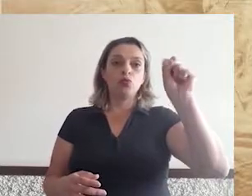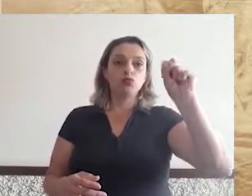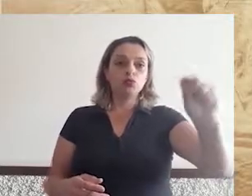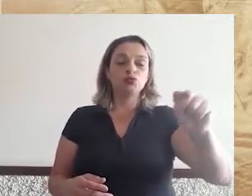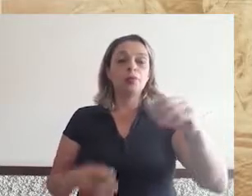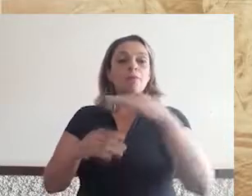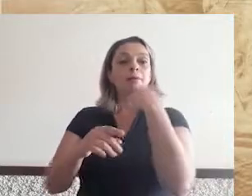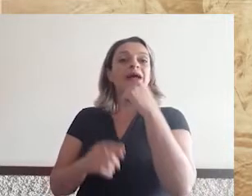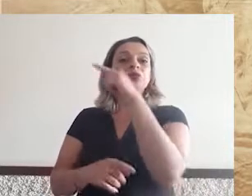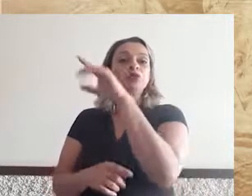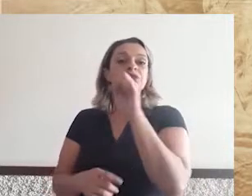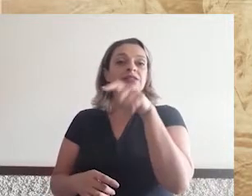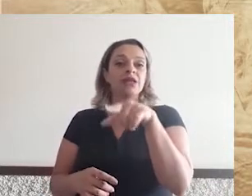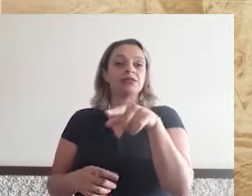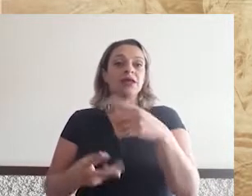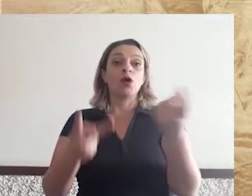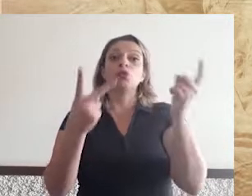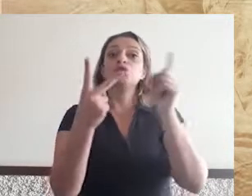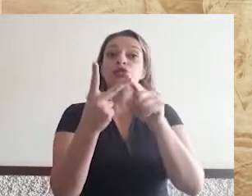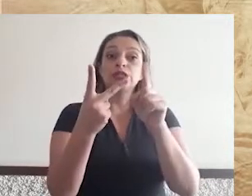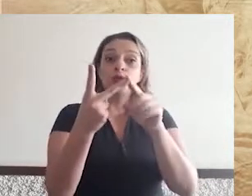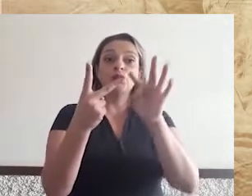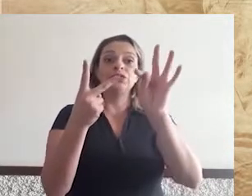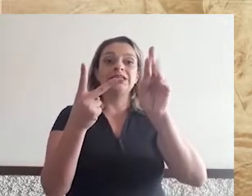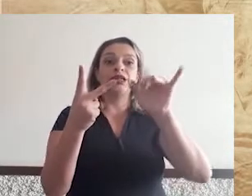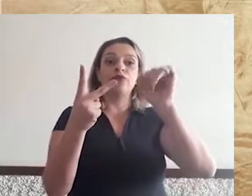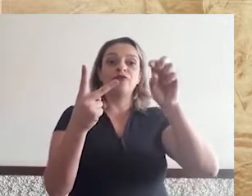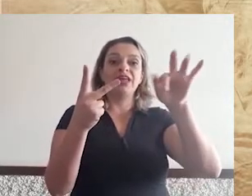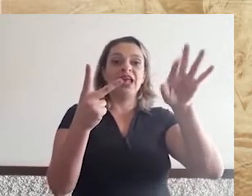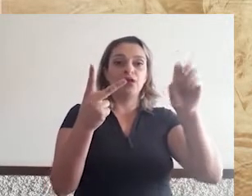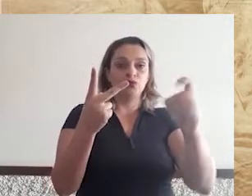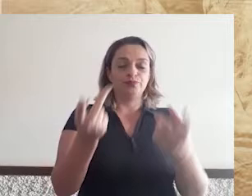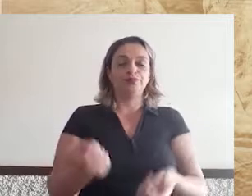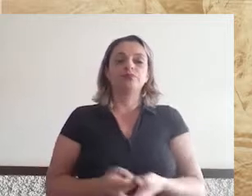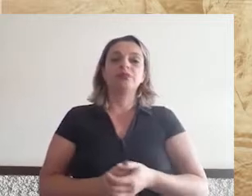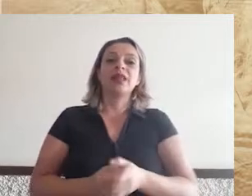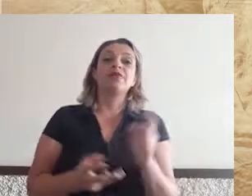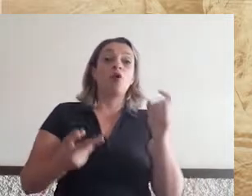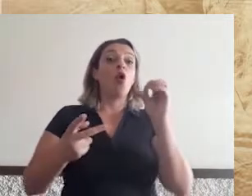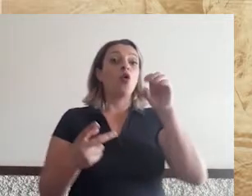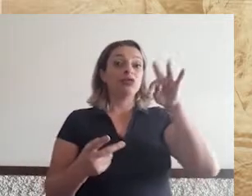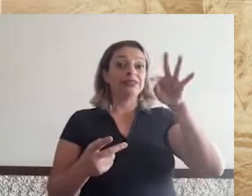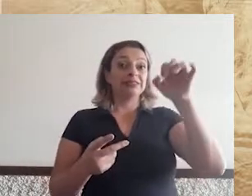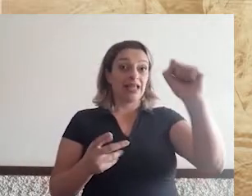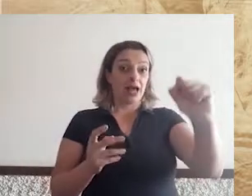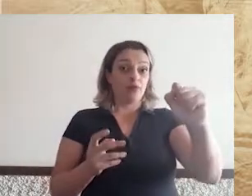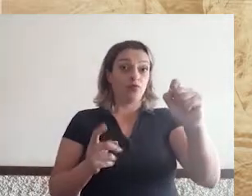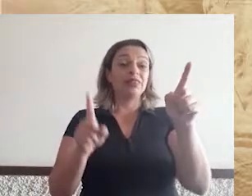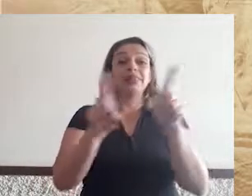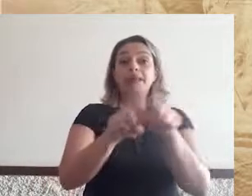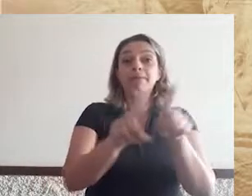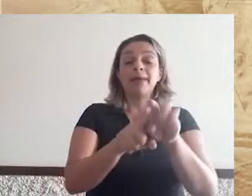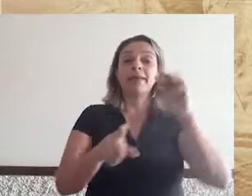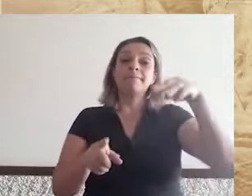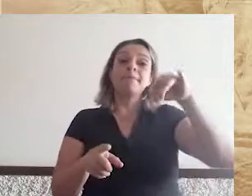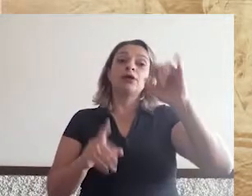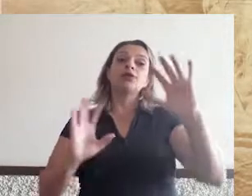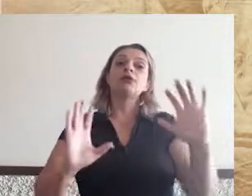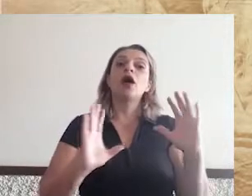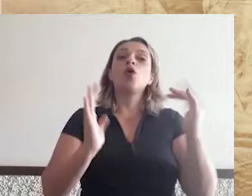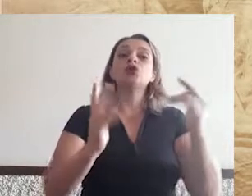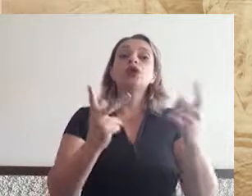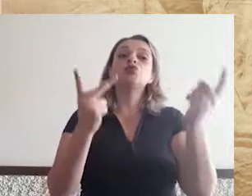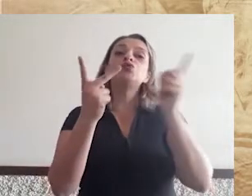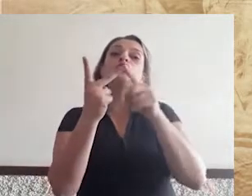Com a presença de Otávio, de Lépido e de Marco Antônio. Acontece no